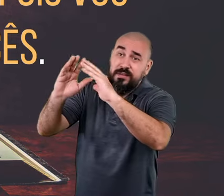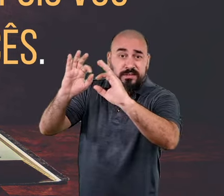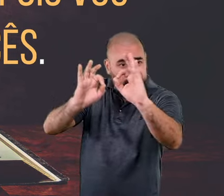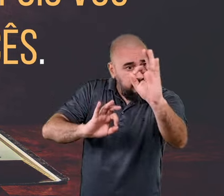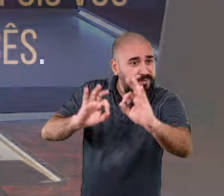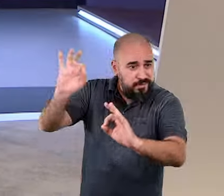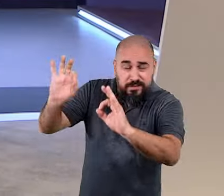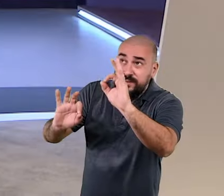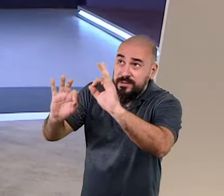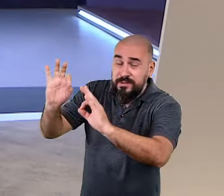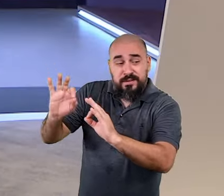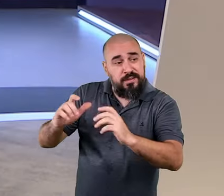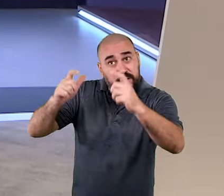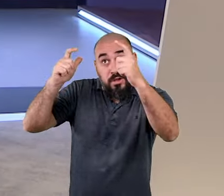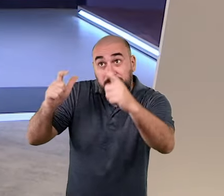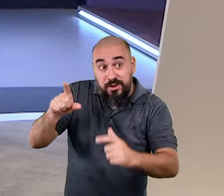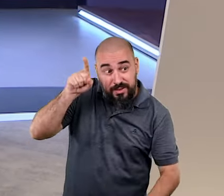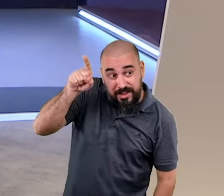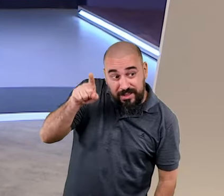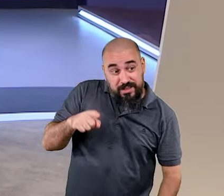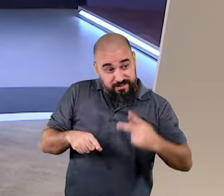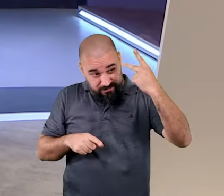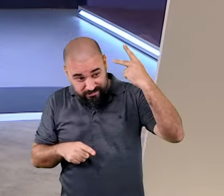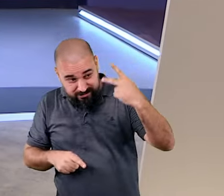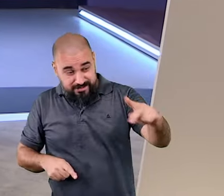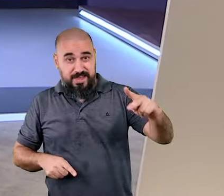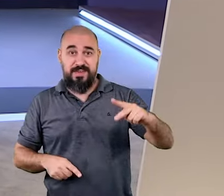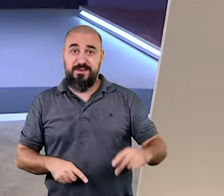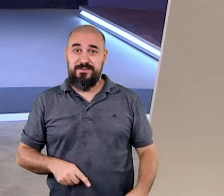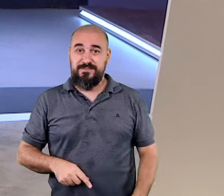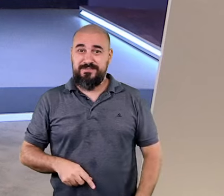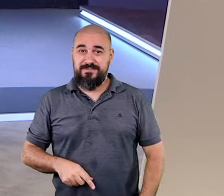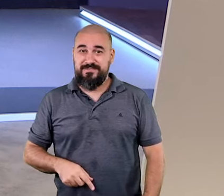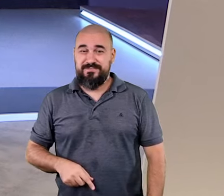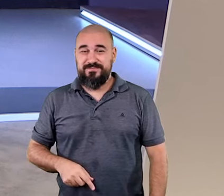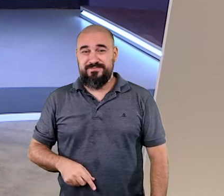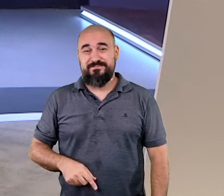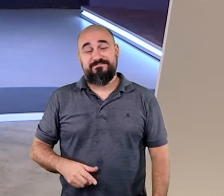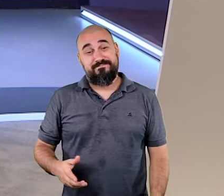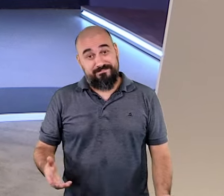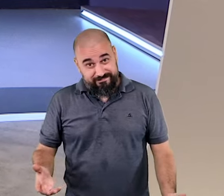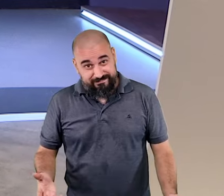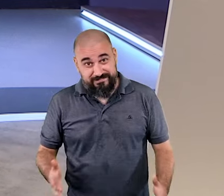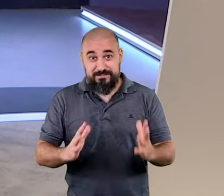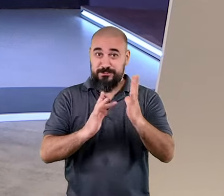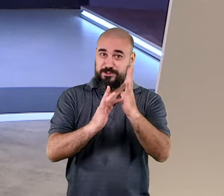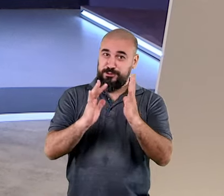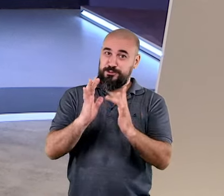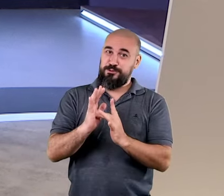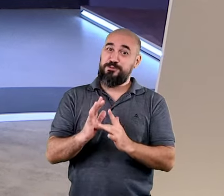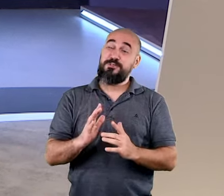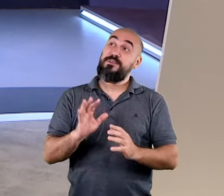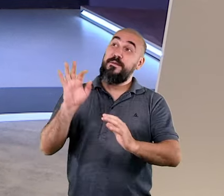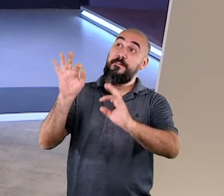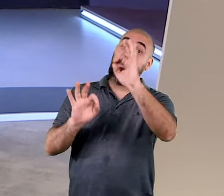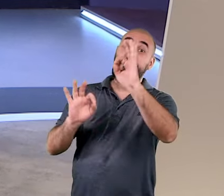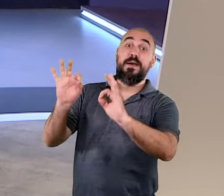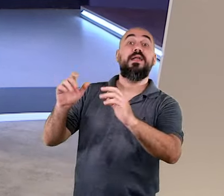para vocês. Essa é a promessa de Jesus. Eu vou para o céu para preparar um lugar onde vocês poderão